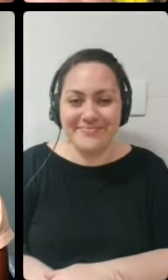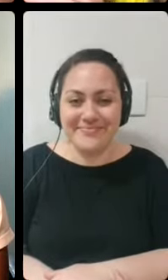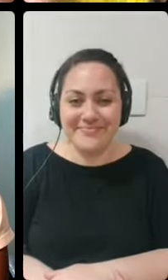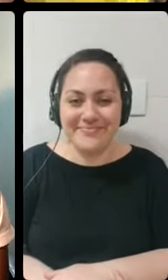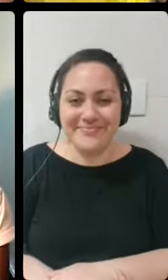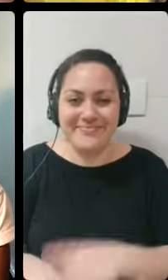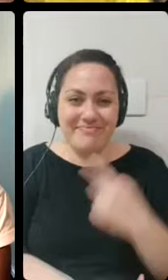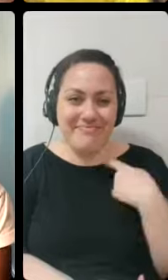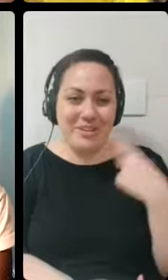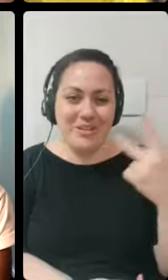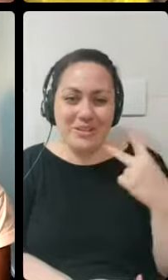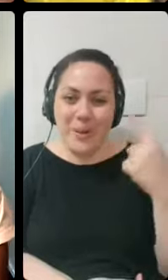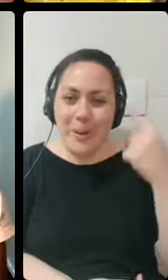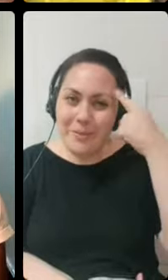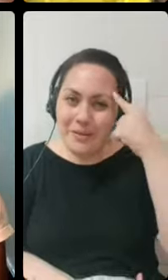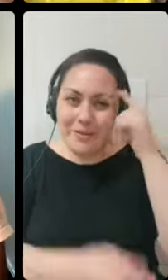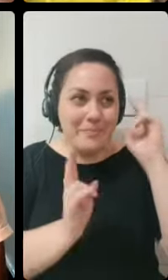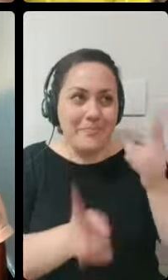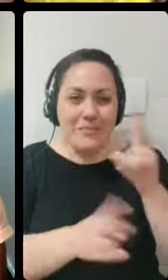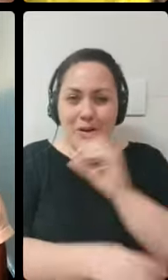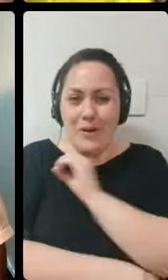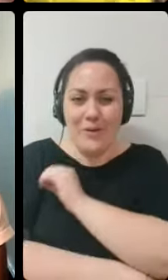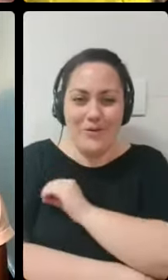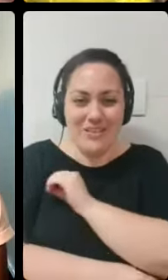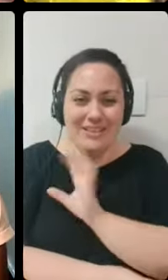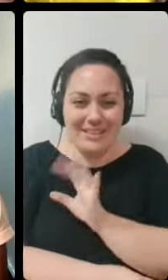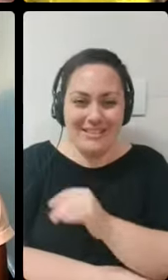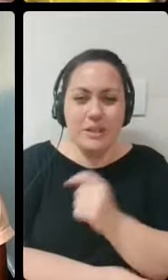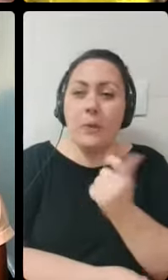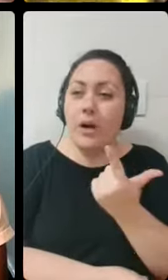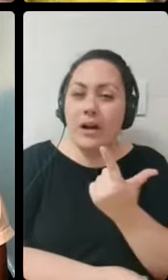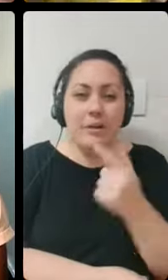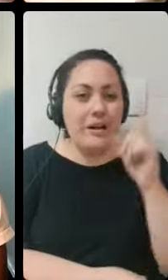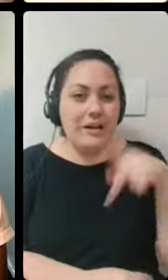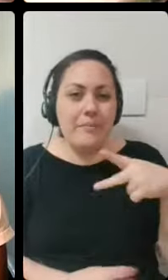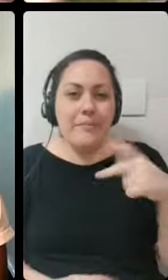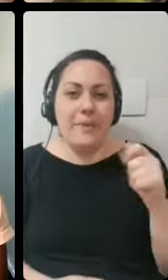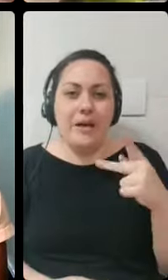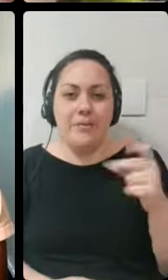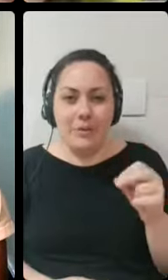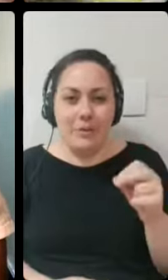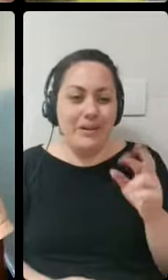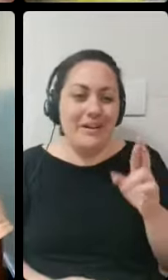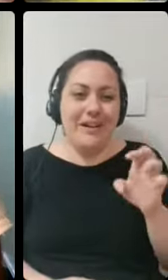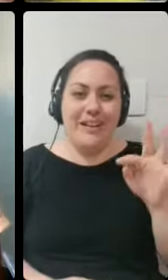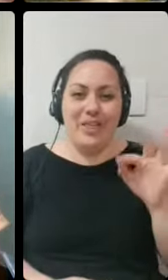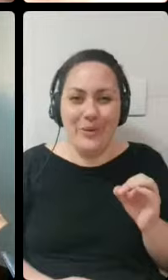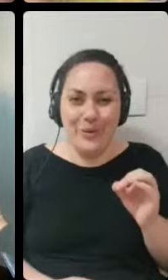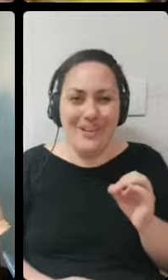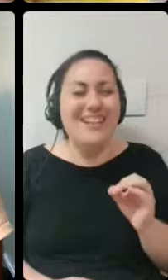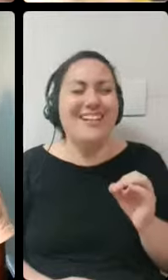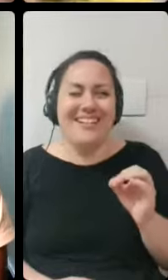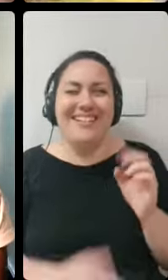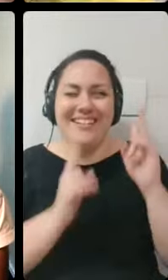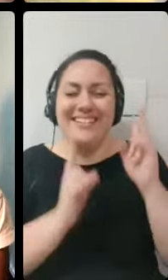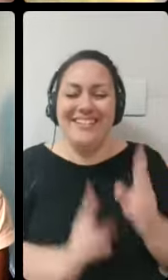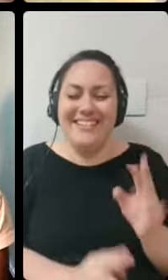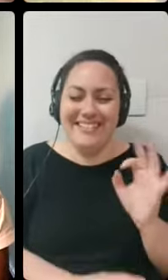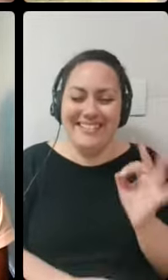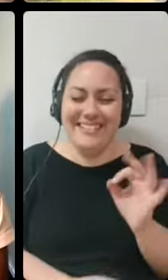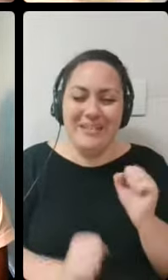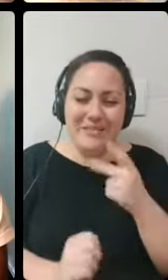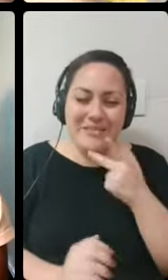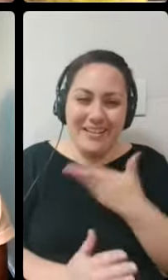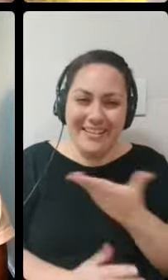oficina. Qual que tu pensou? Papo reto. Papo reto. Pode falar,